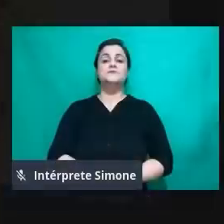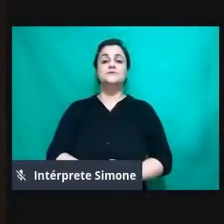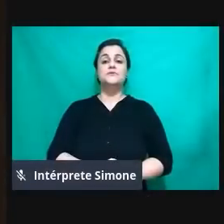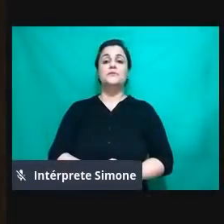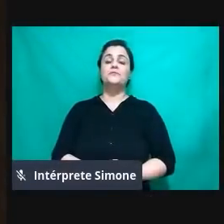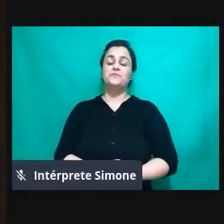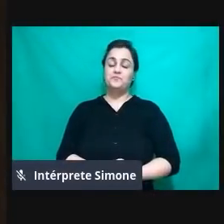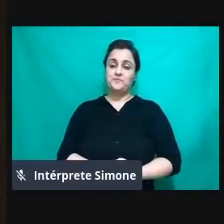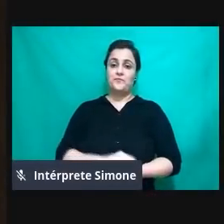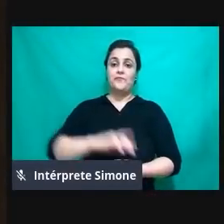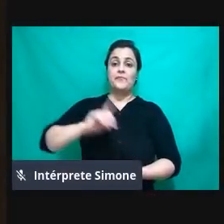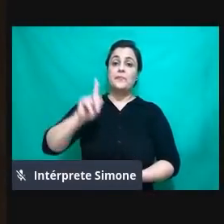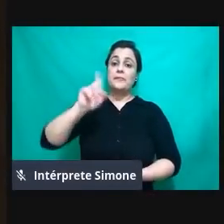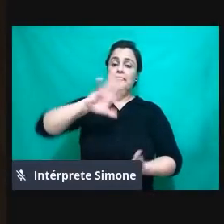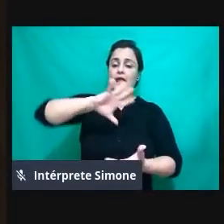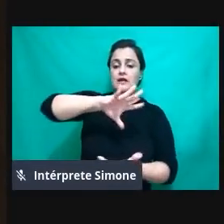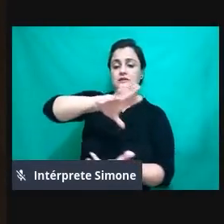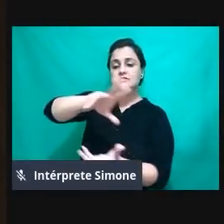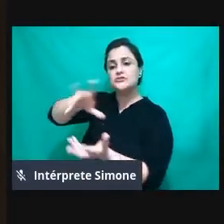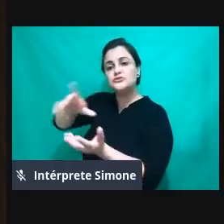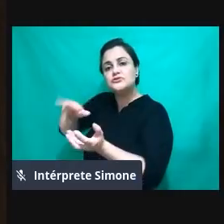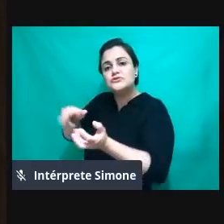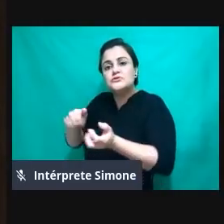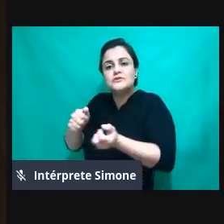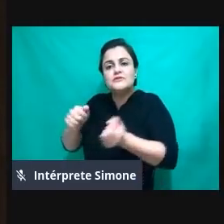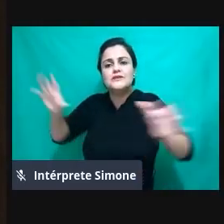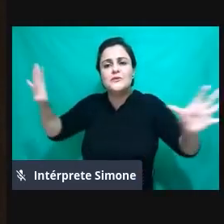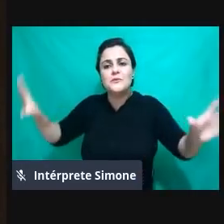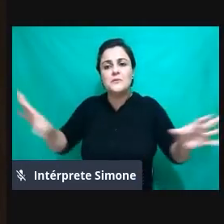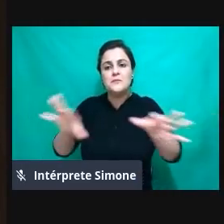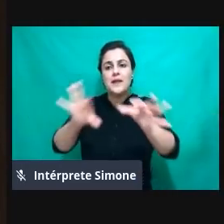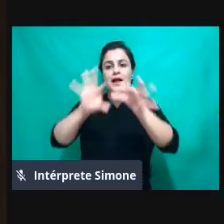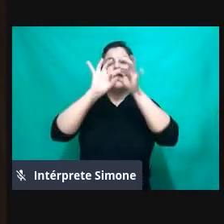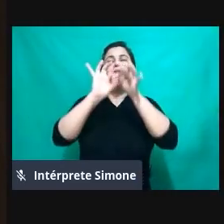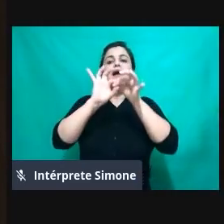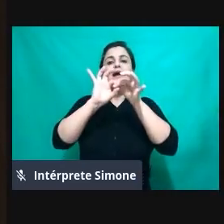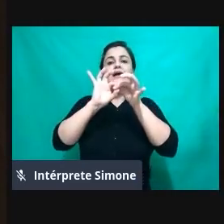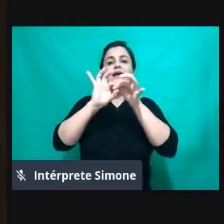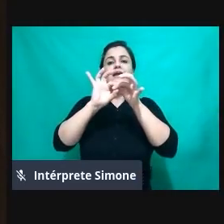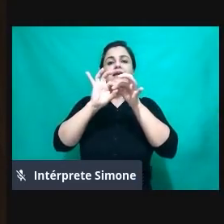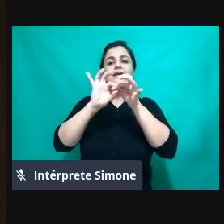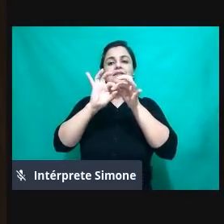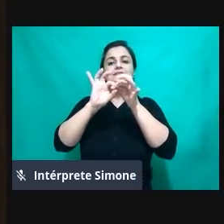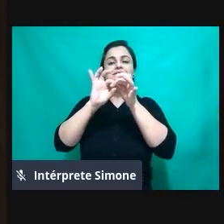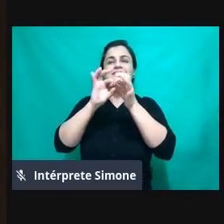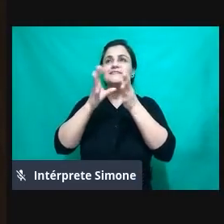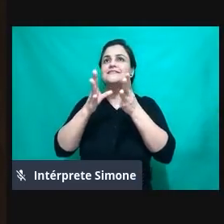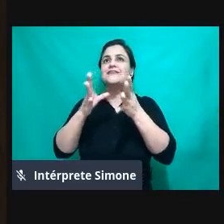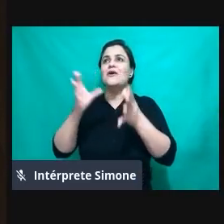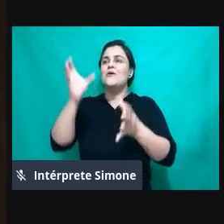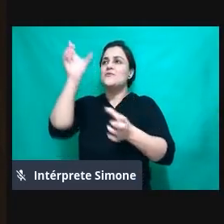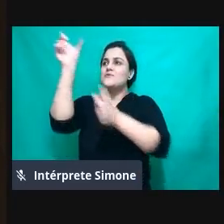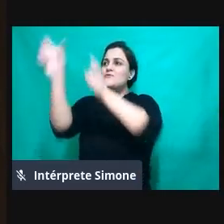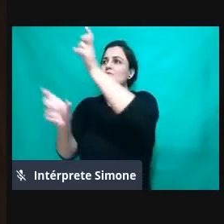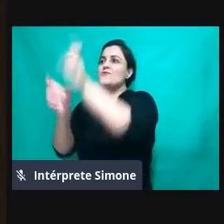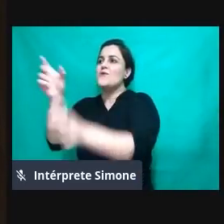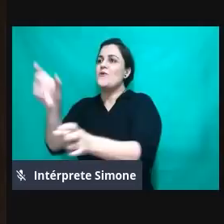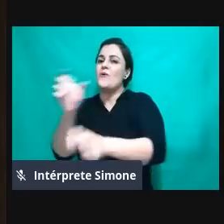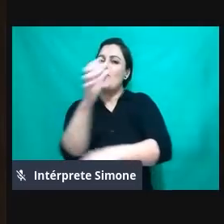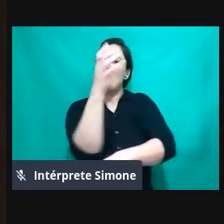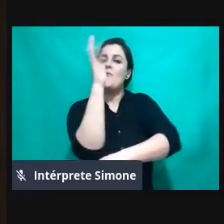Ela tem uma relação muito grande entre homem e natureza, né? O